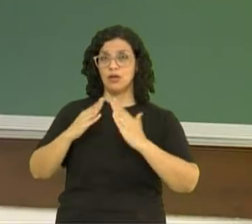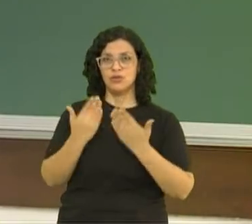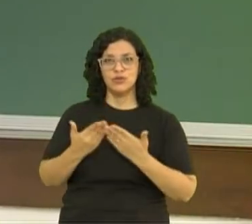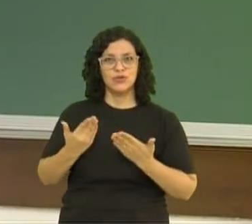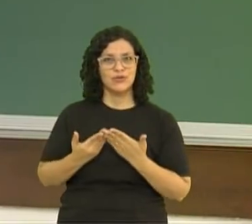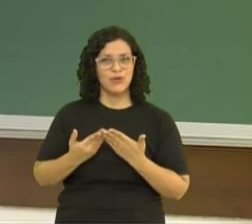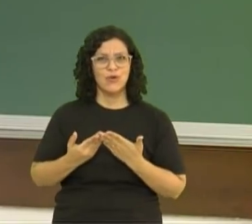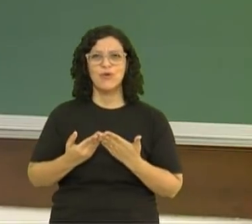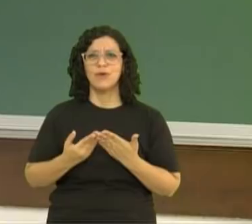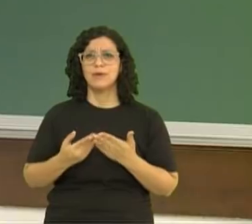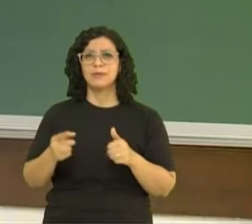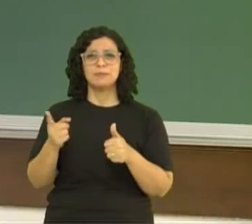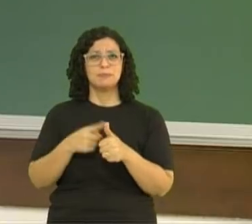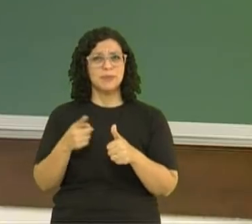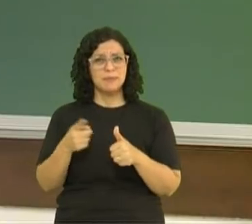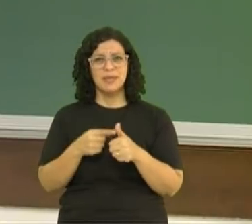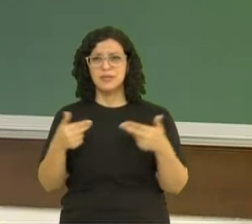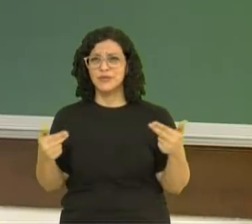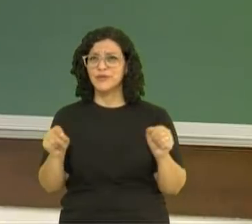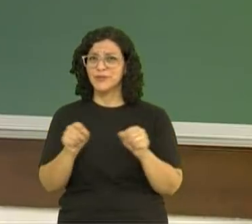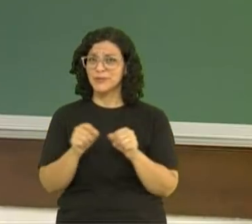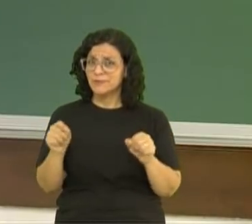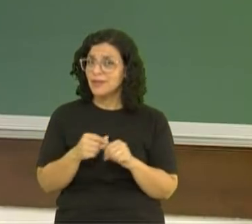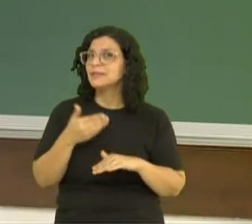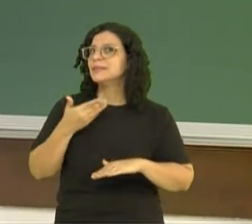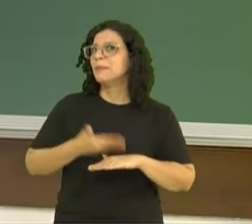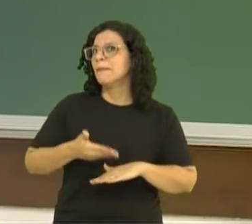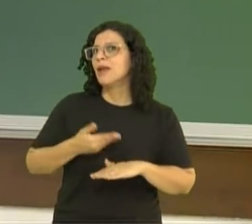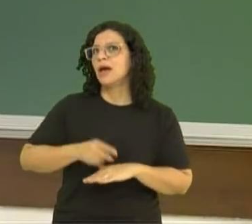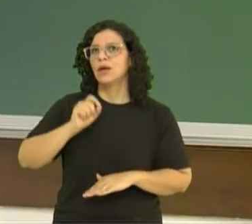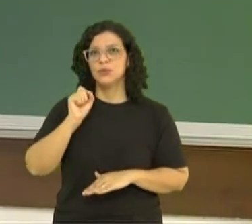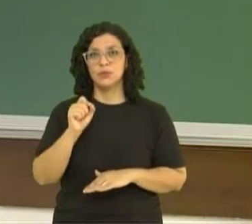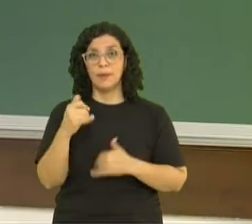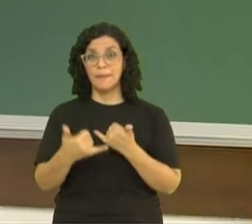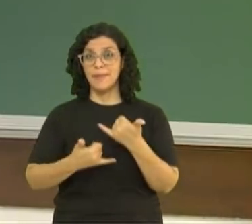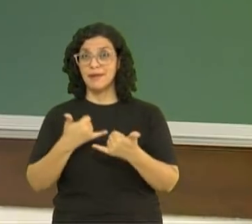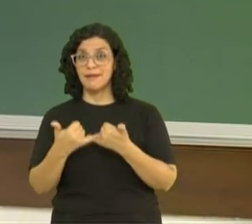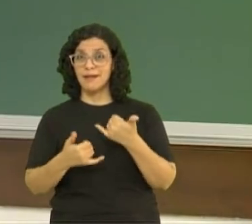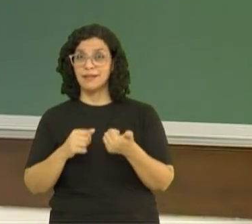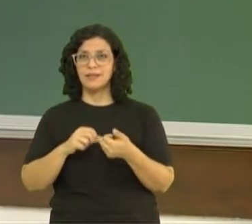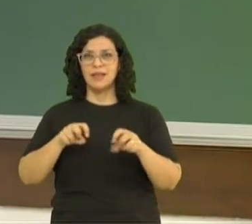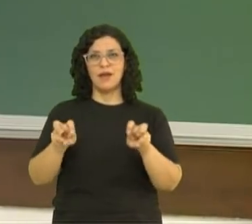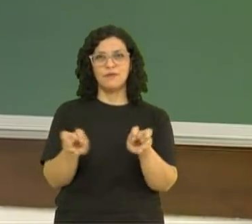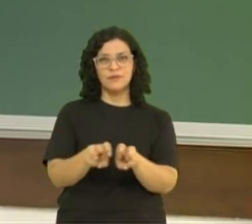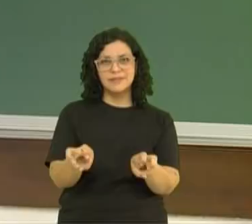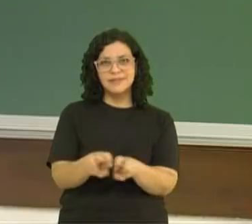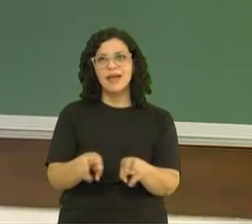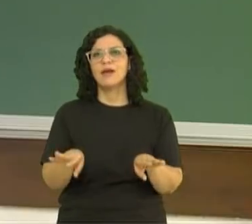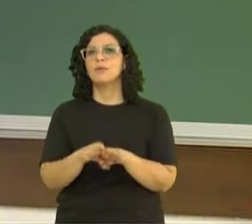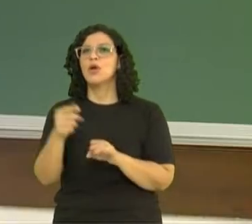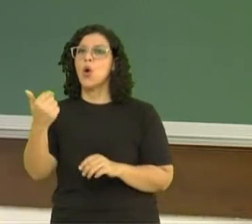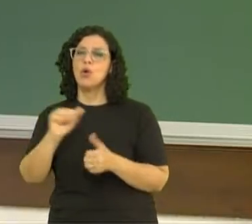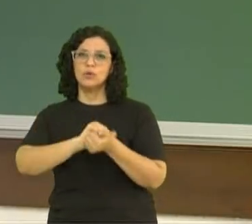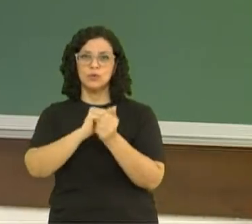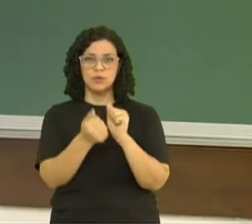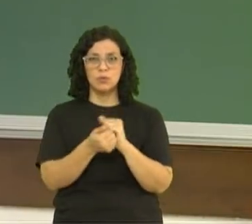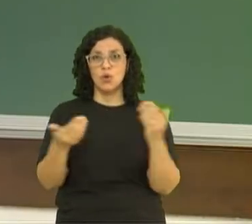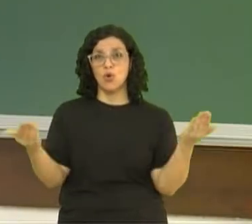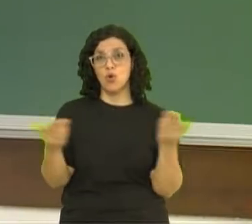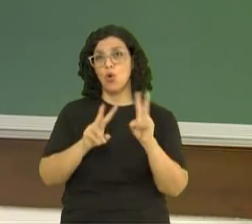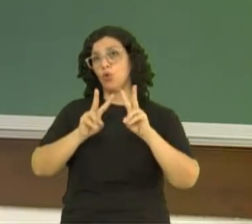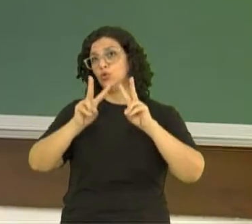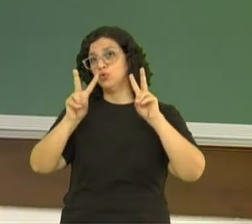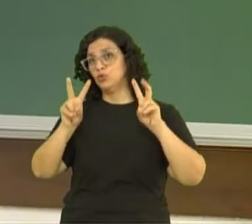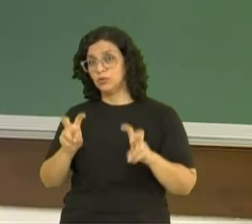primeiras coisas que quer fazer, né? Quer realizar. Quer estar jogando futsal, quer estar jogando um outro esporte. Né? Então a temática da aula de